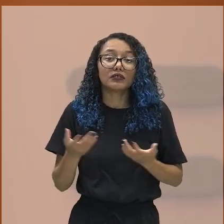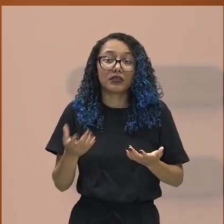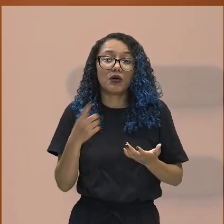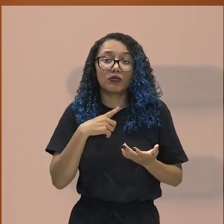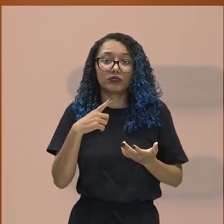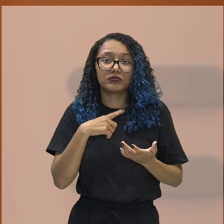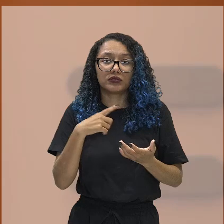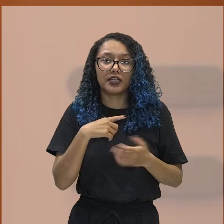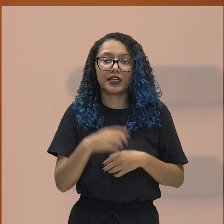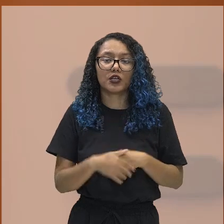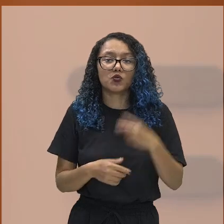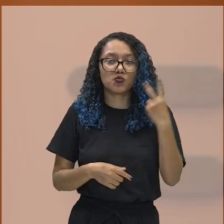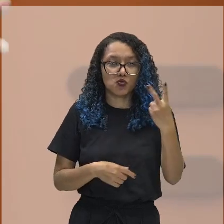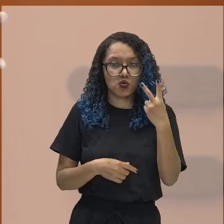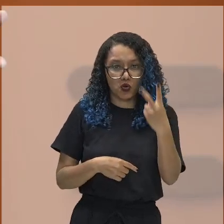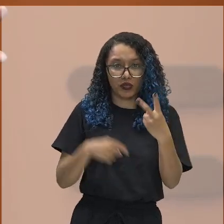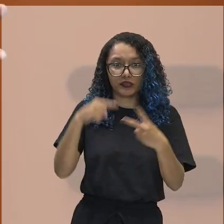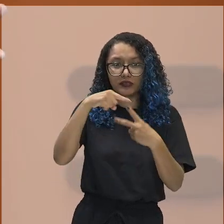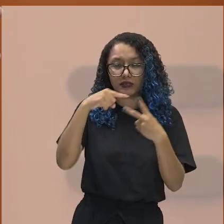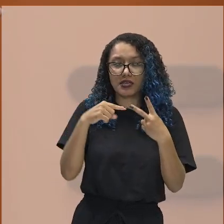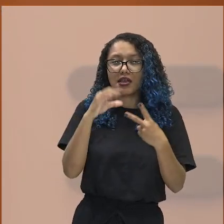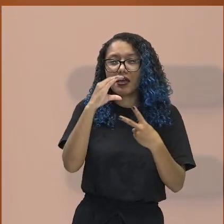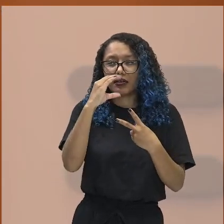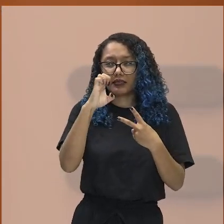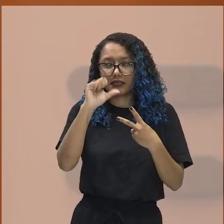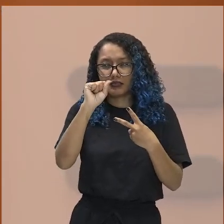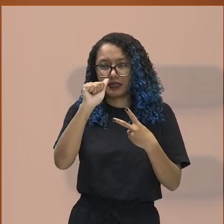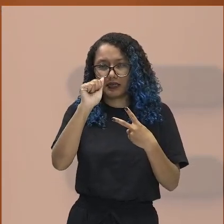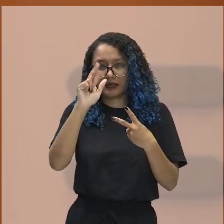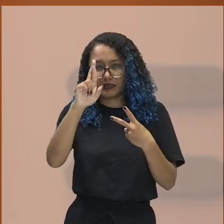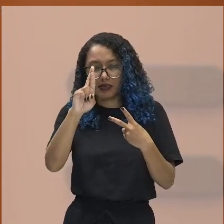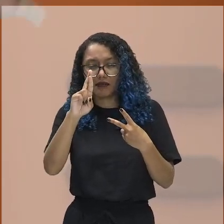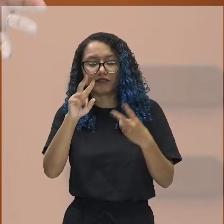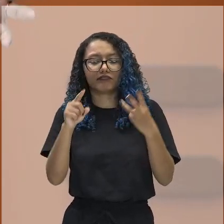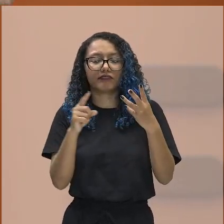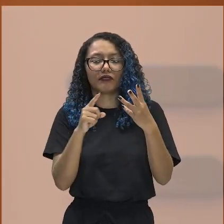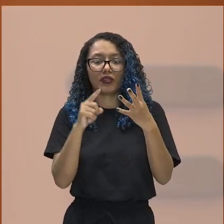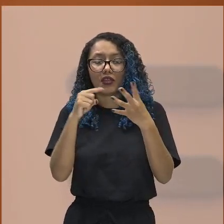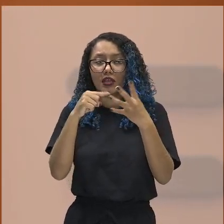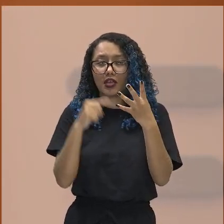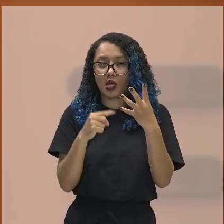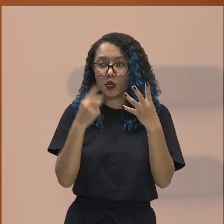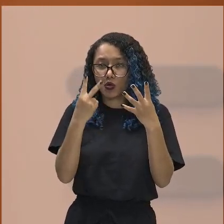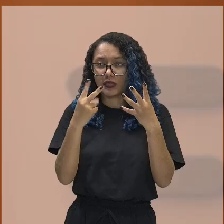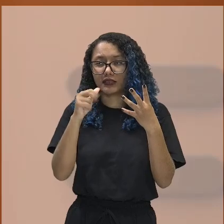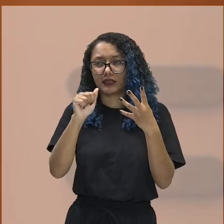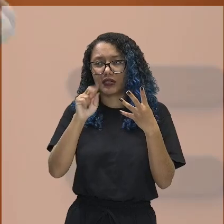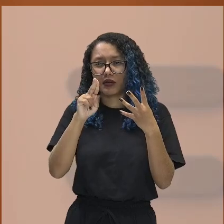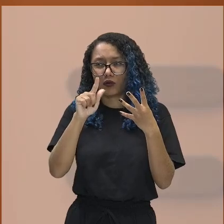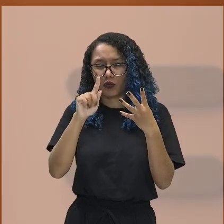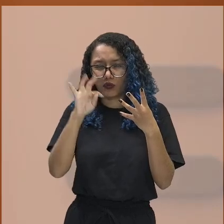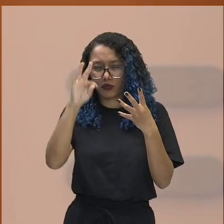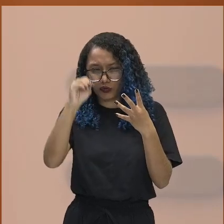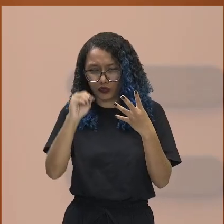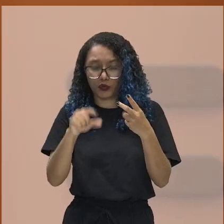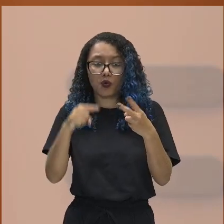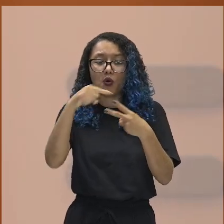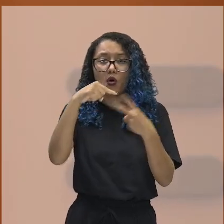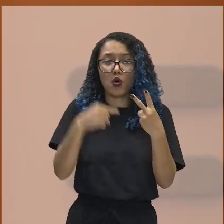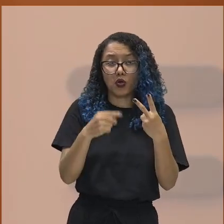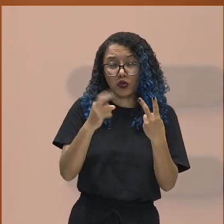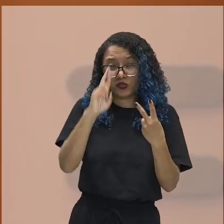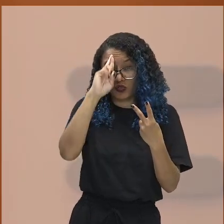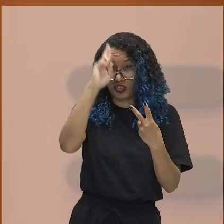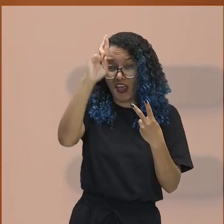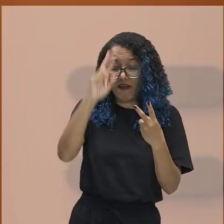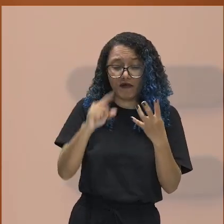2 Césares e 2 Augustos, tá? Por quê? Porque 2 comandam e os Césares, eles ficavam ali, então, na